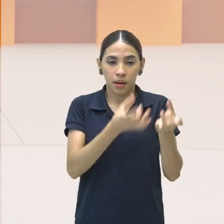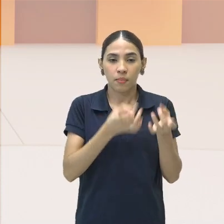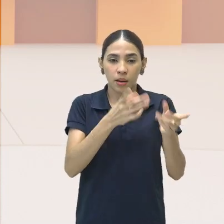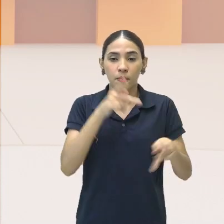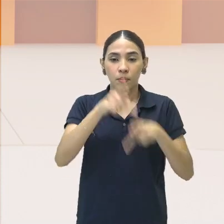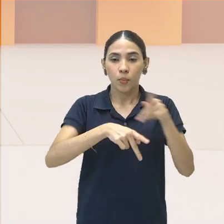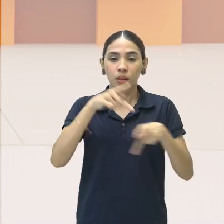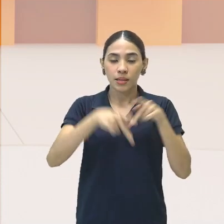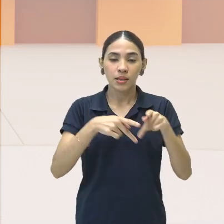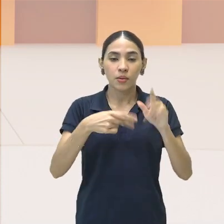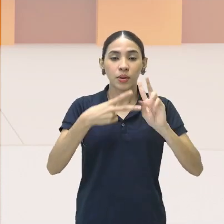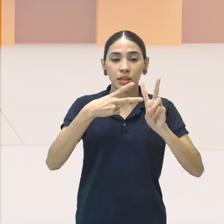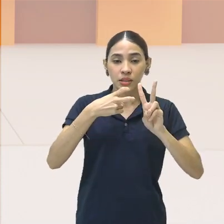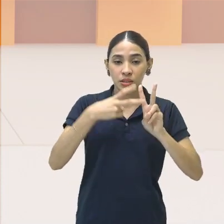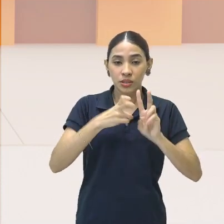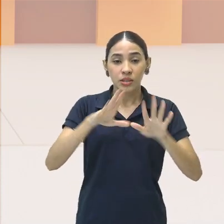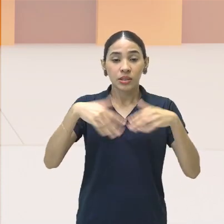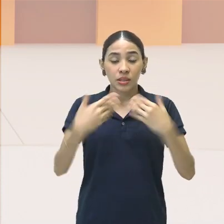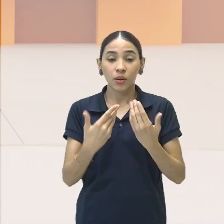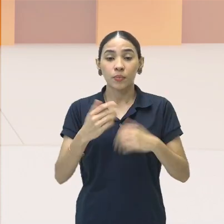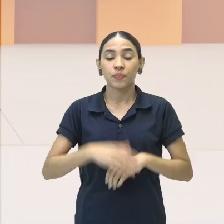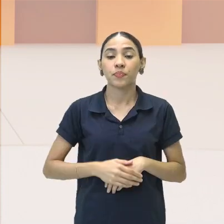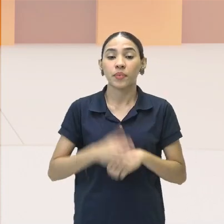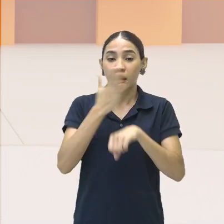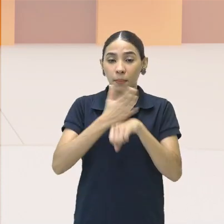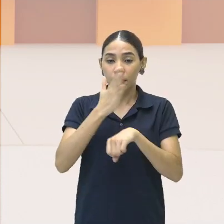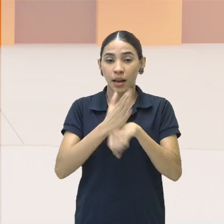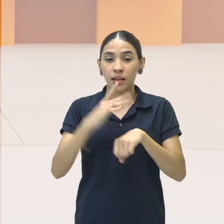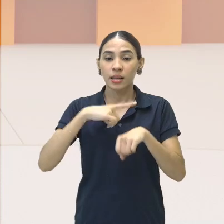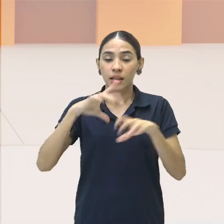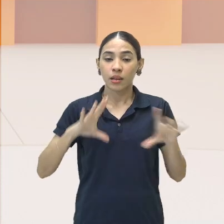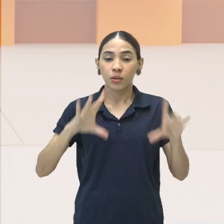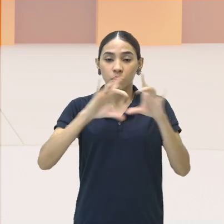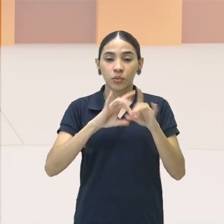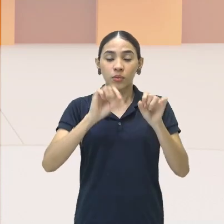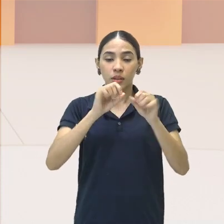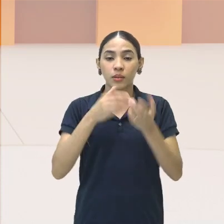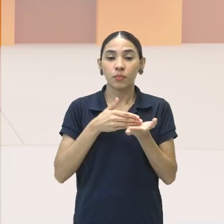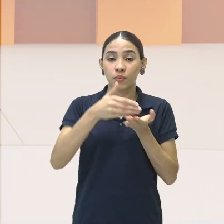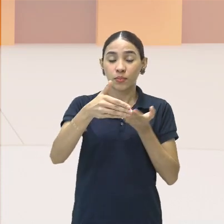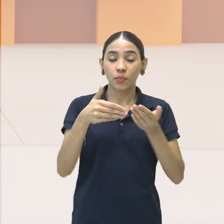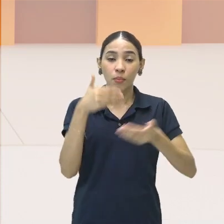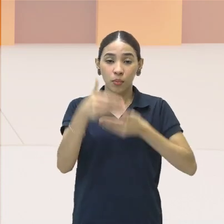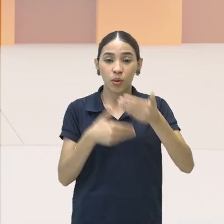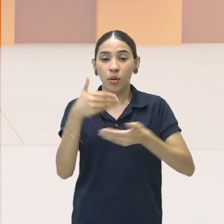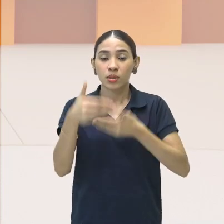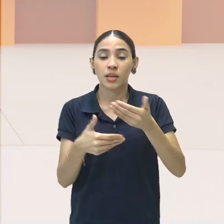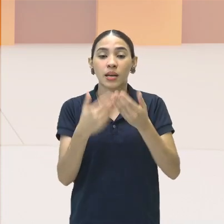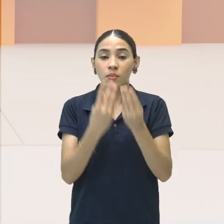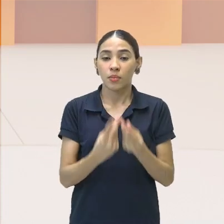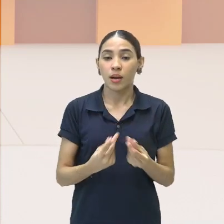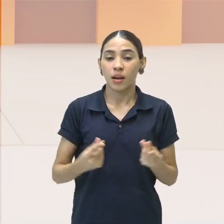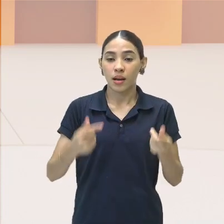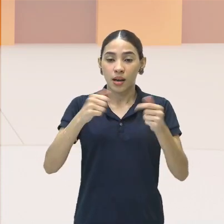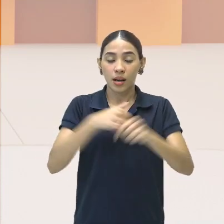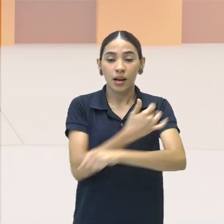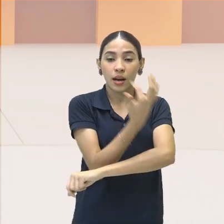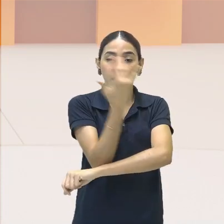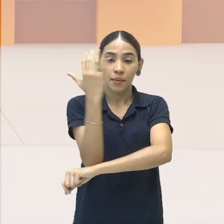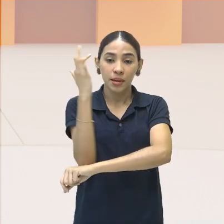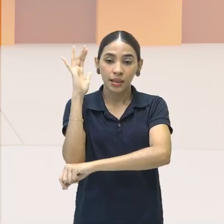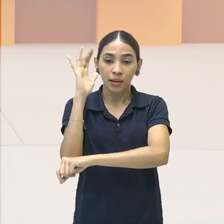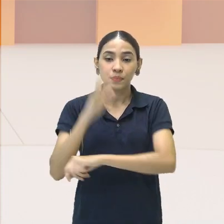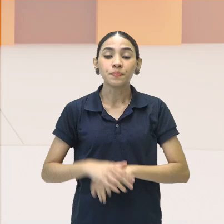indígenas. Então, essas atividades elas estão interligadas ao início do processo de degradação ambiental.